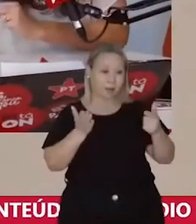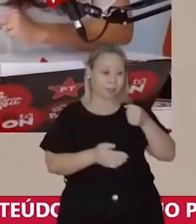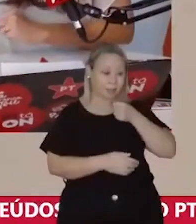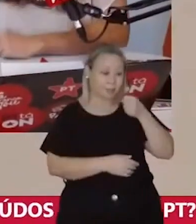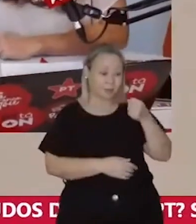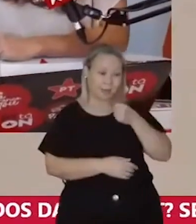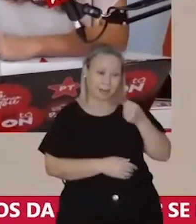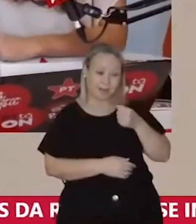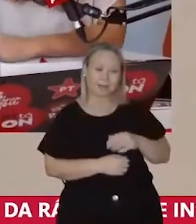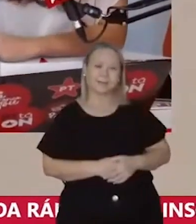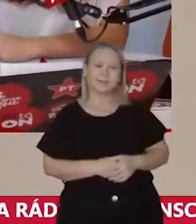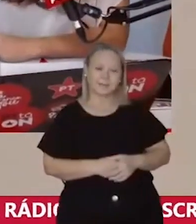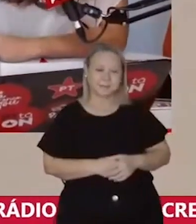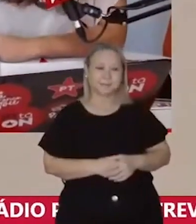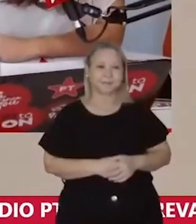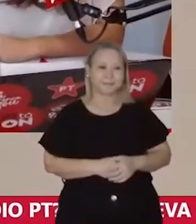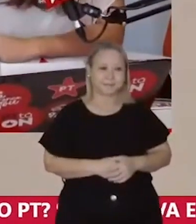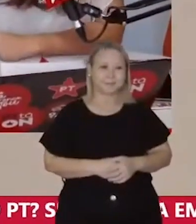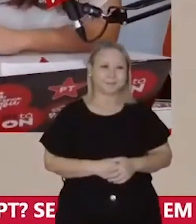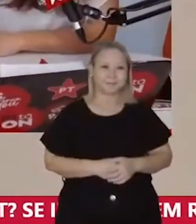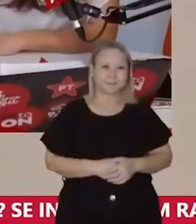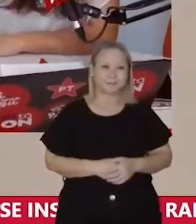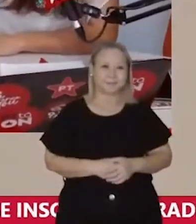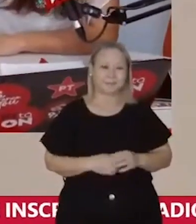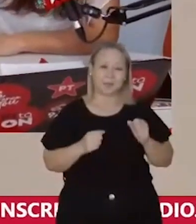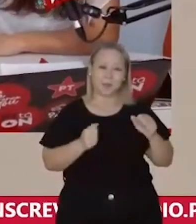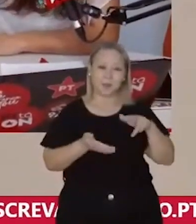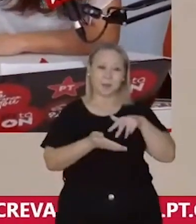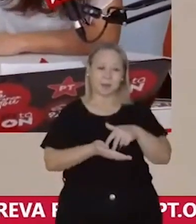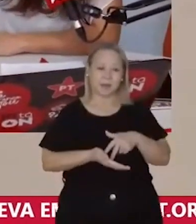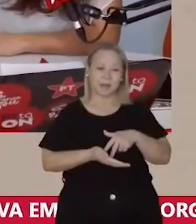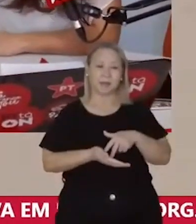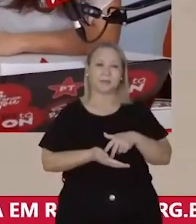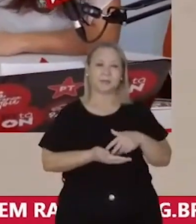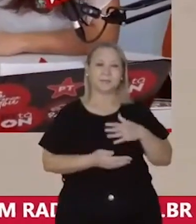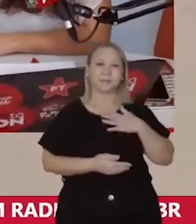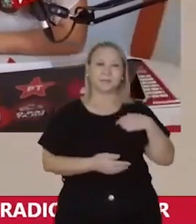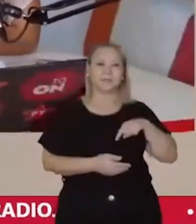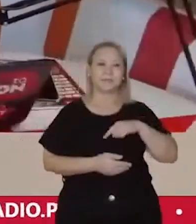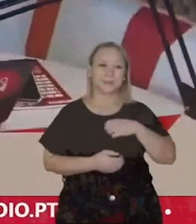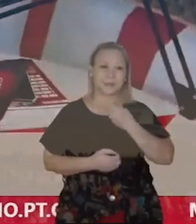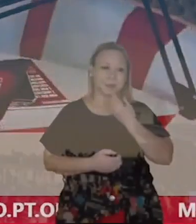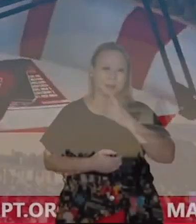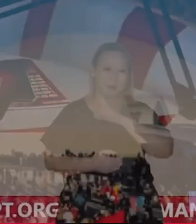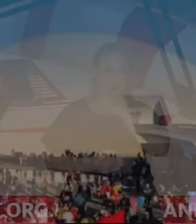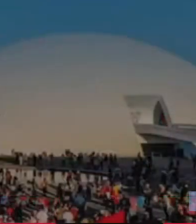Um grande abraço. Colega, vamos lá. Muito obrigada, bom dia.